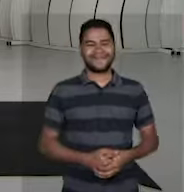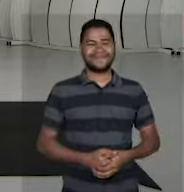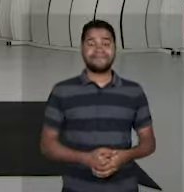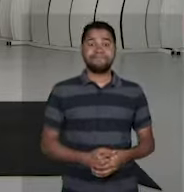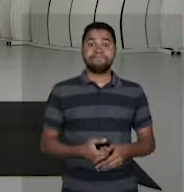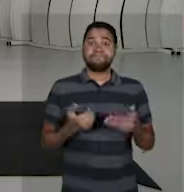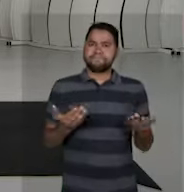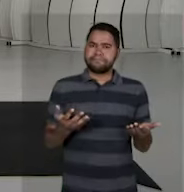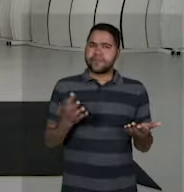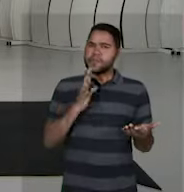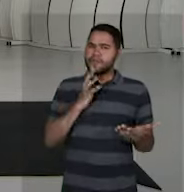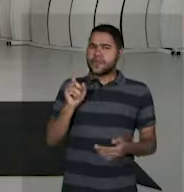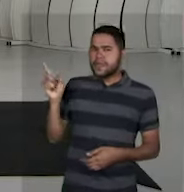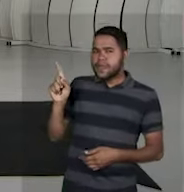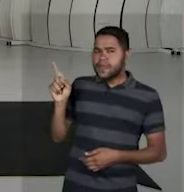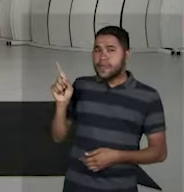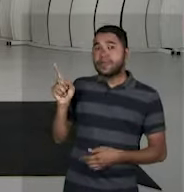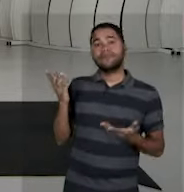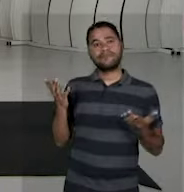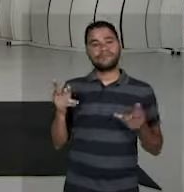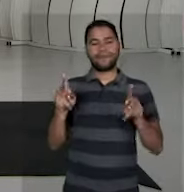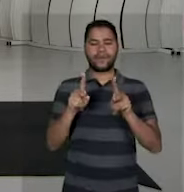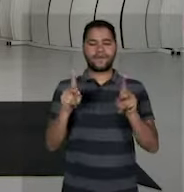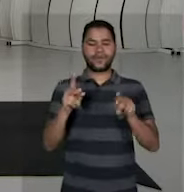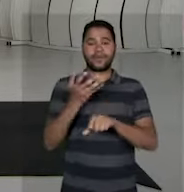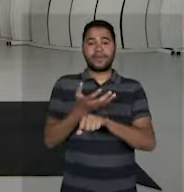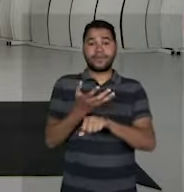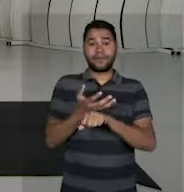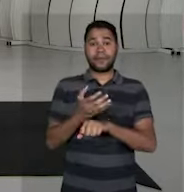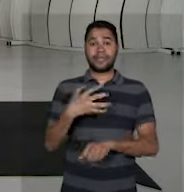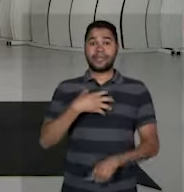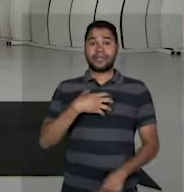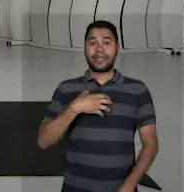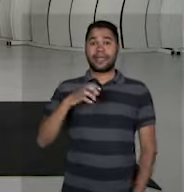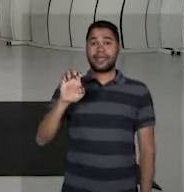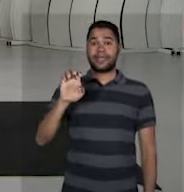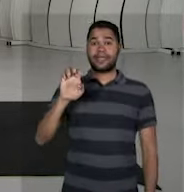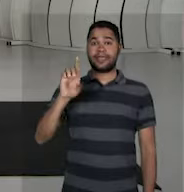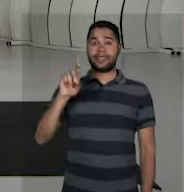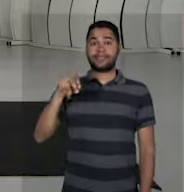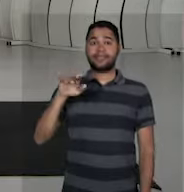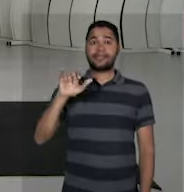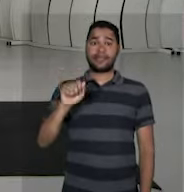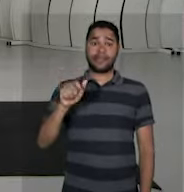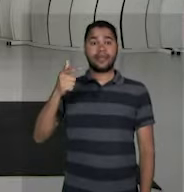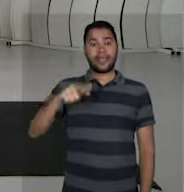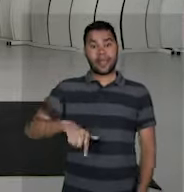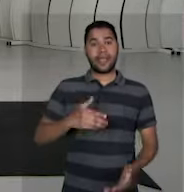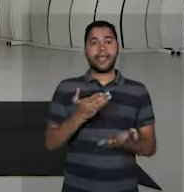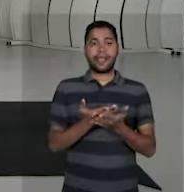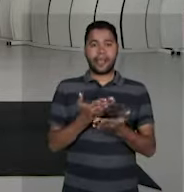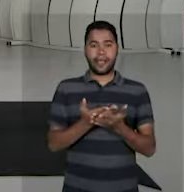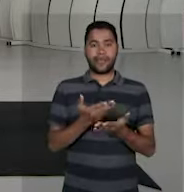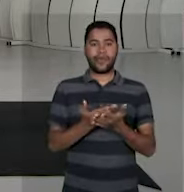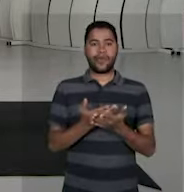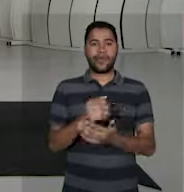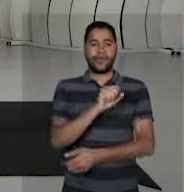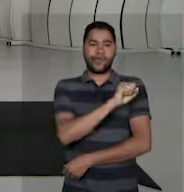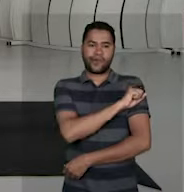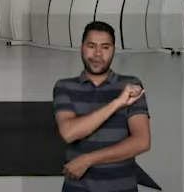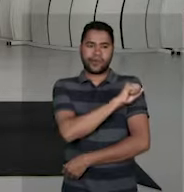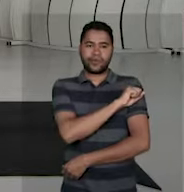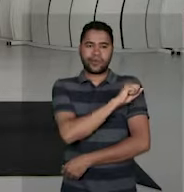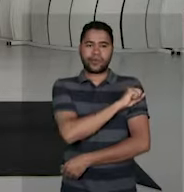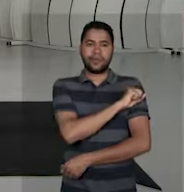E para quem não me conhece, eu sou Edneia, professora de Ciências. Vamos então para mais uma aula do nosso 8º ano